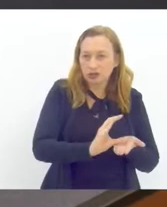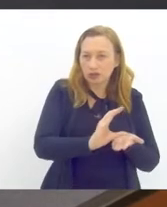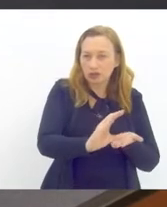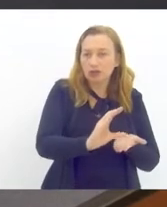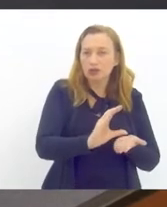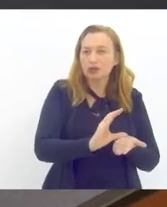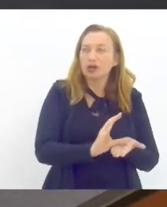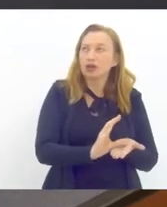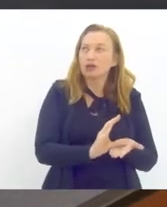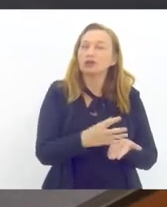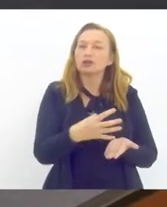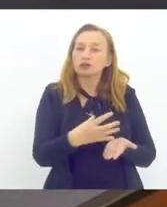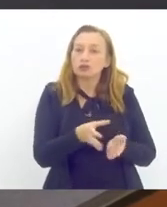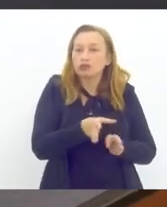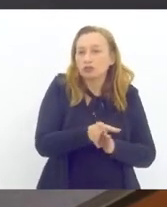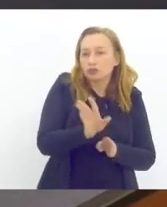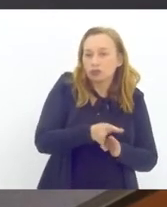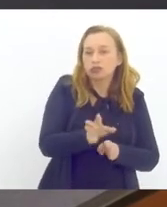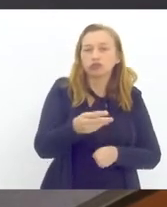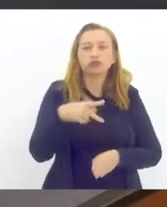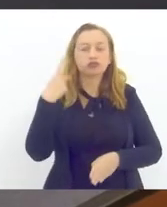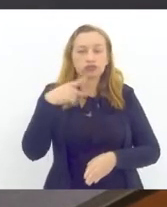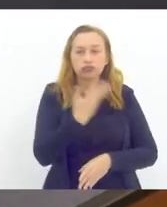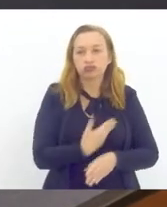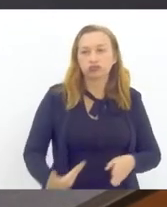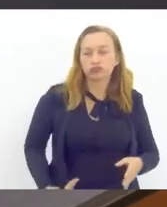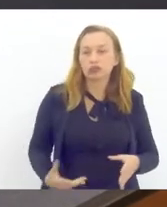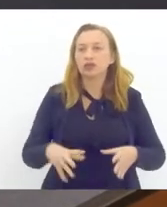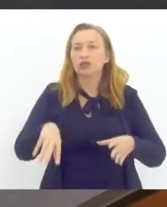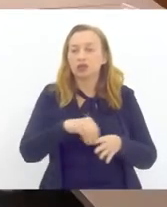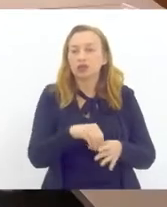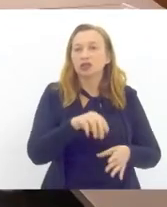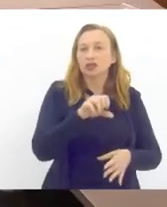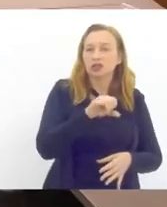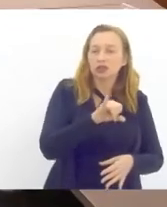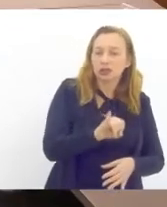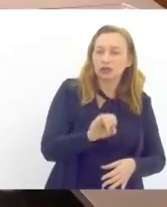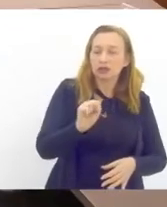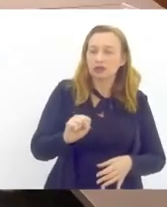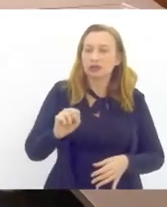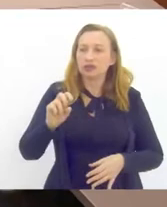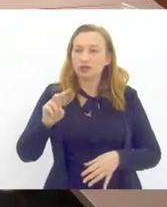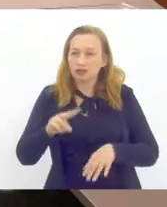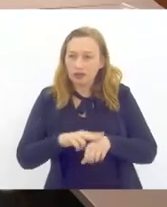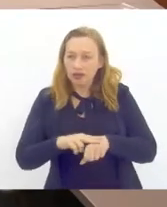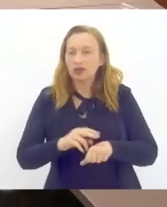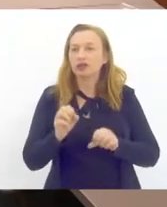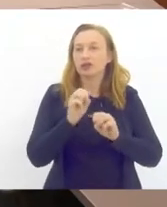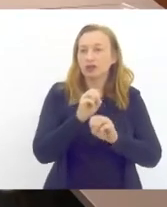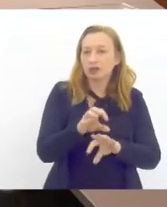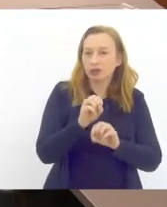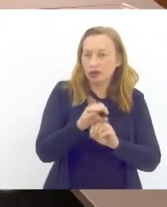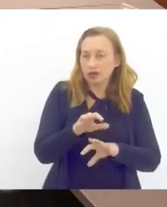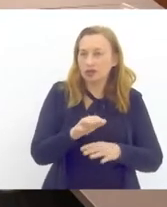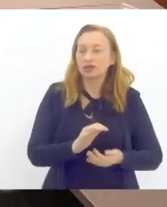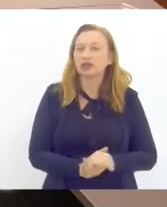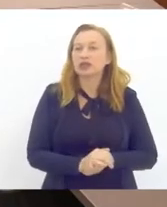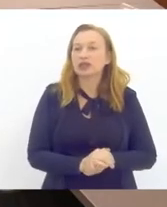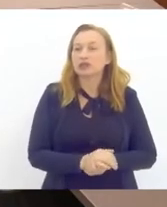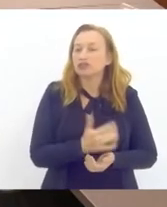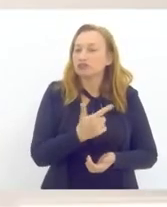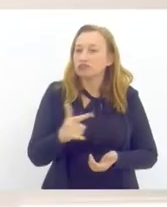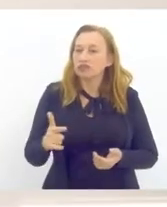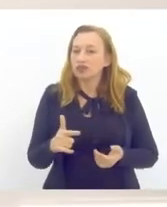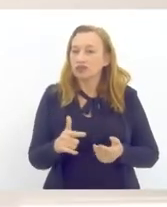de orientar políticas públicas. É aí que entra o ICMS verde, é aí que entra essa parte da educação. Então, se a gente não